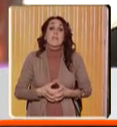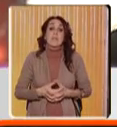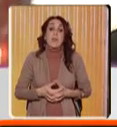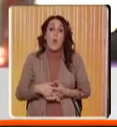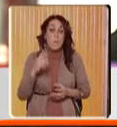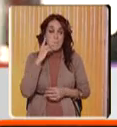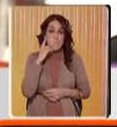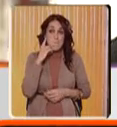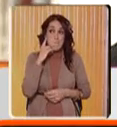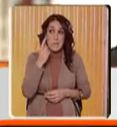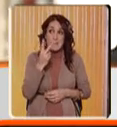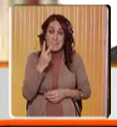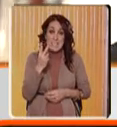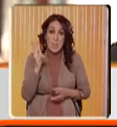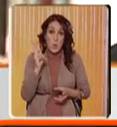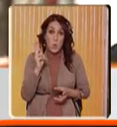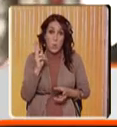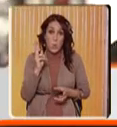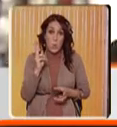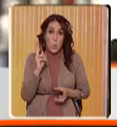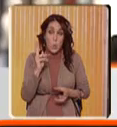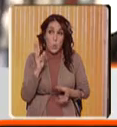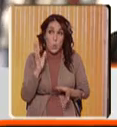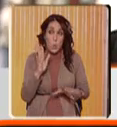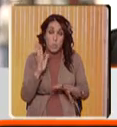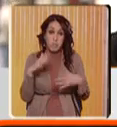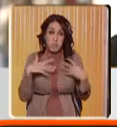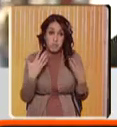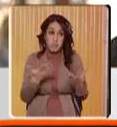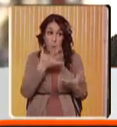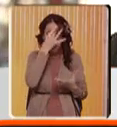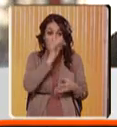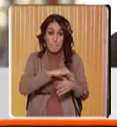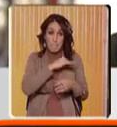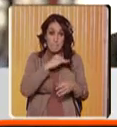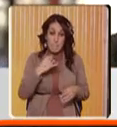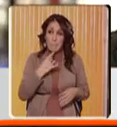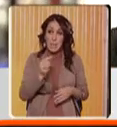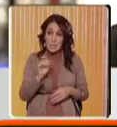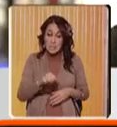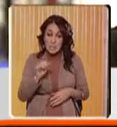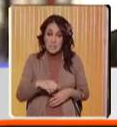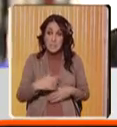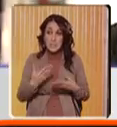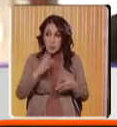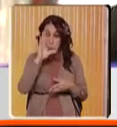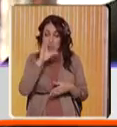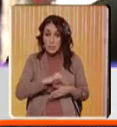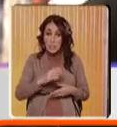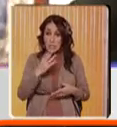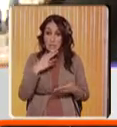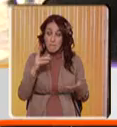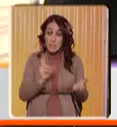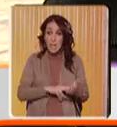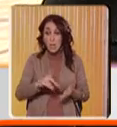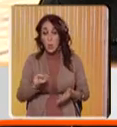Nós ouvimos muita coisa na televisão, mesmo, inclusive, comentários médicos a dizer que sim. Agora, não sei se realmente